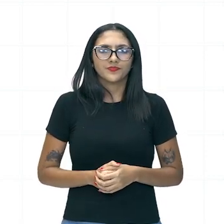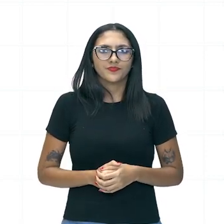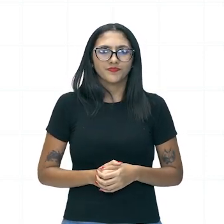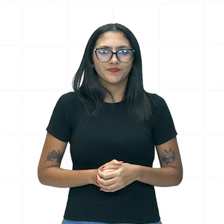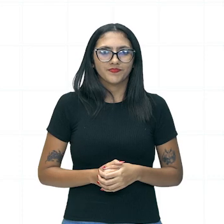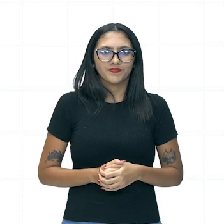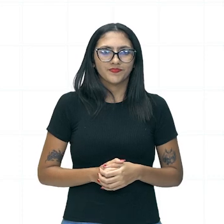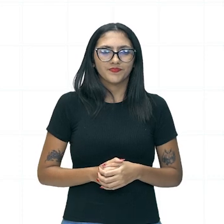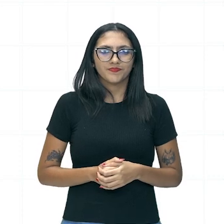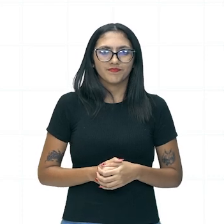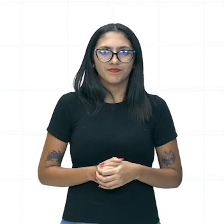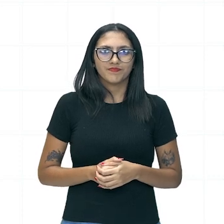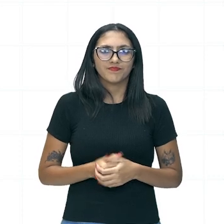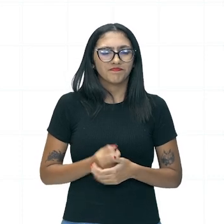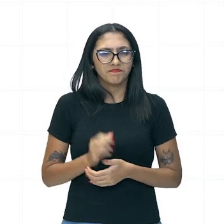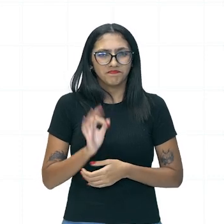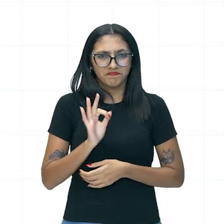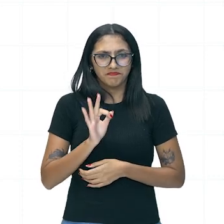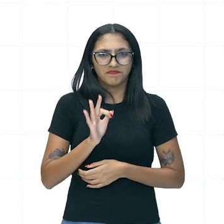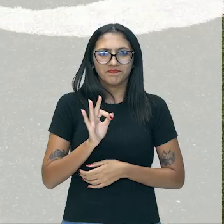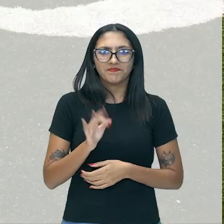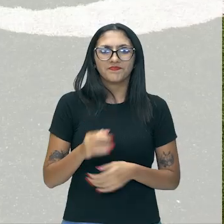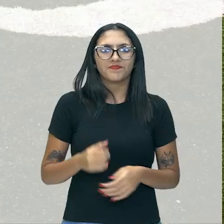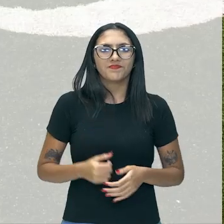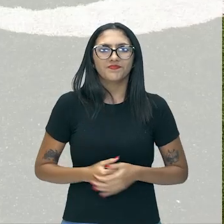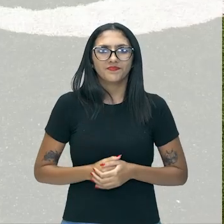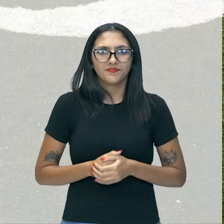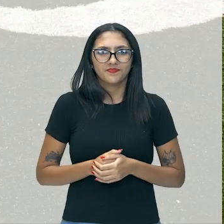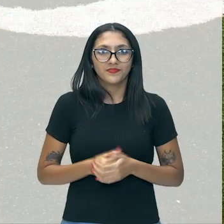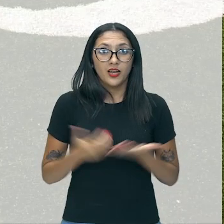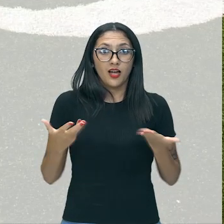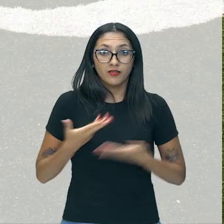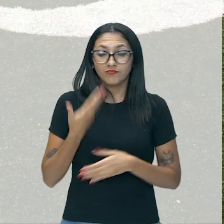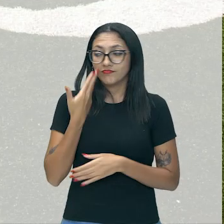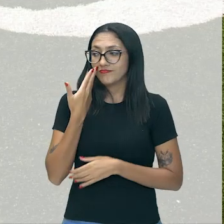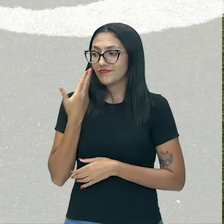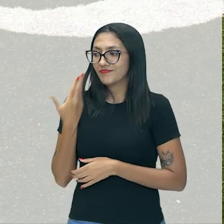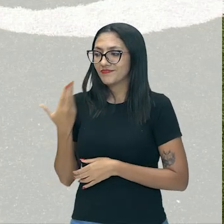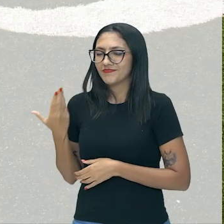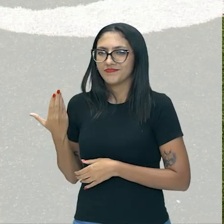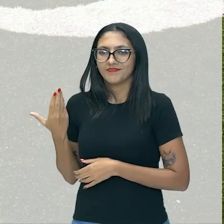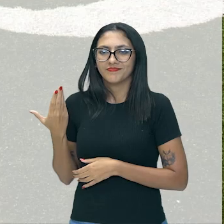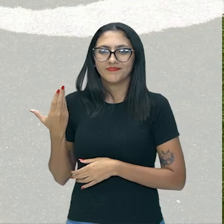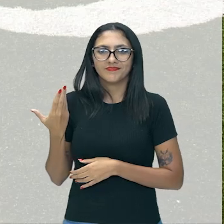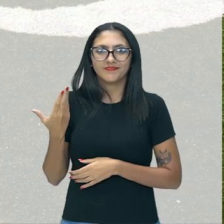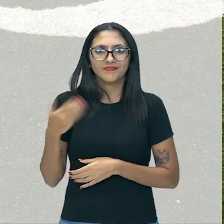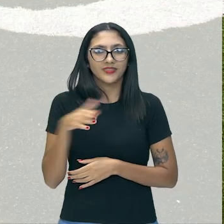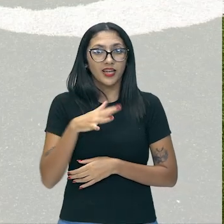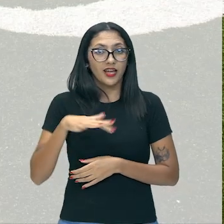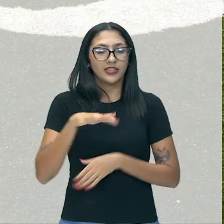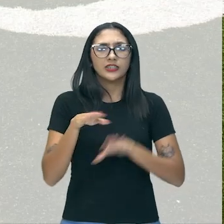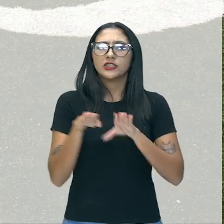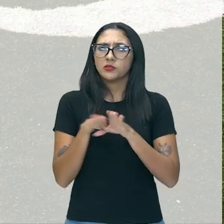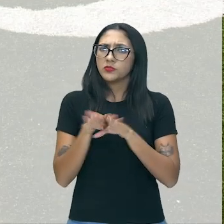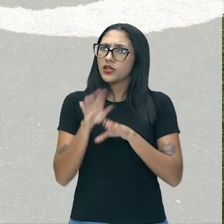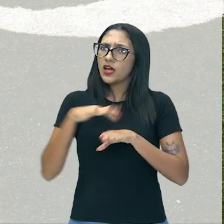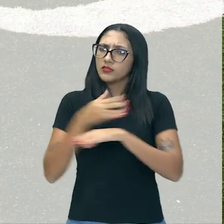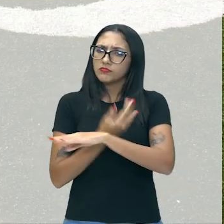Muito bem, e agora que eu retorno para vocês num campo também gramado, né? Só que para